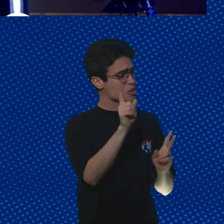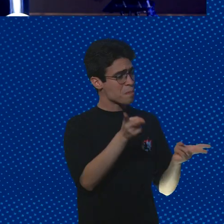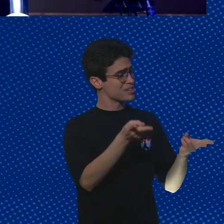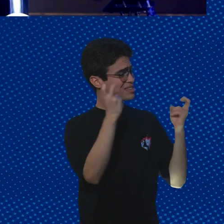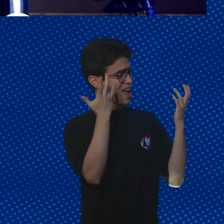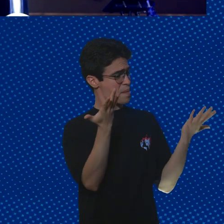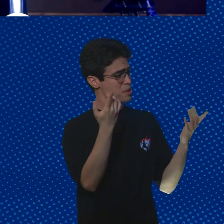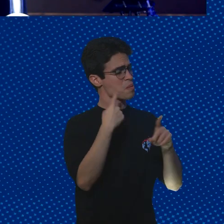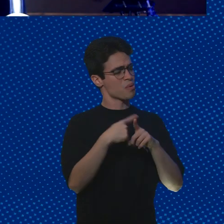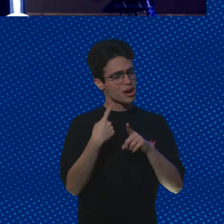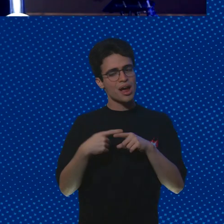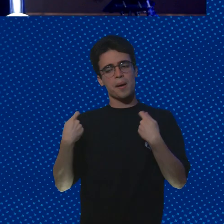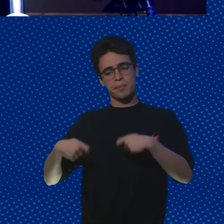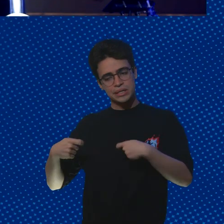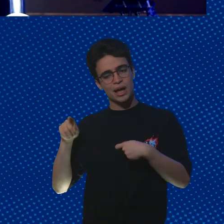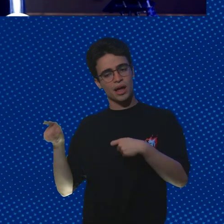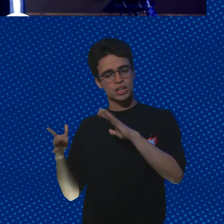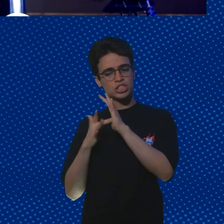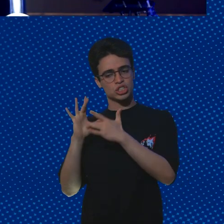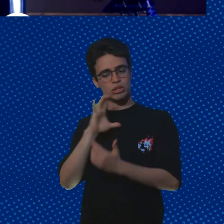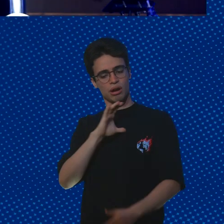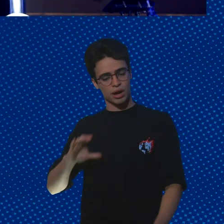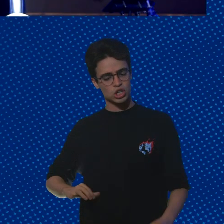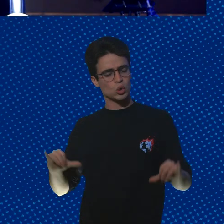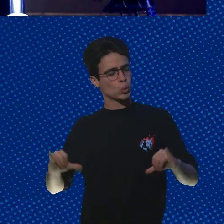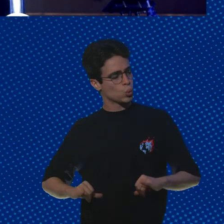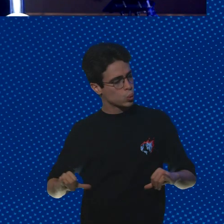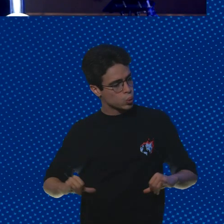Cristo sofresse essas coisas antes de